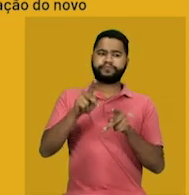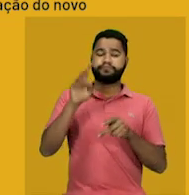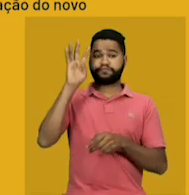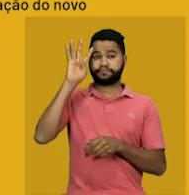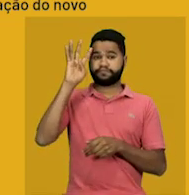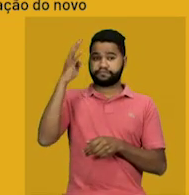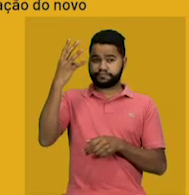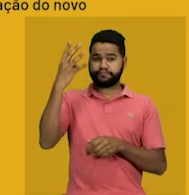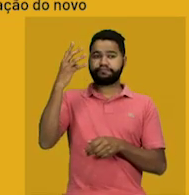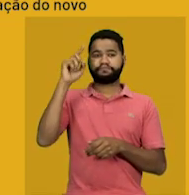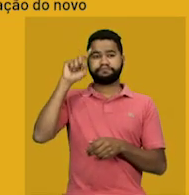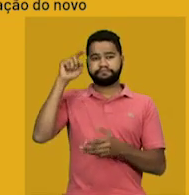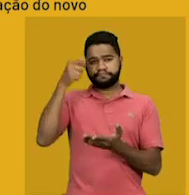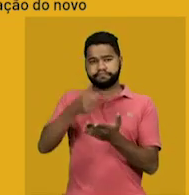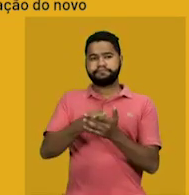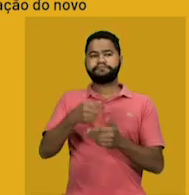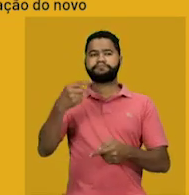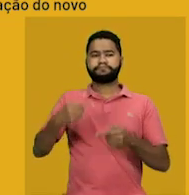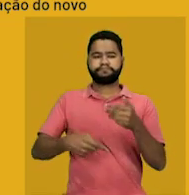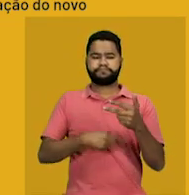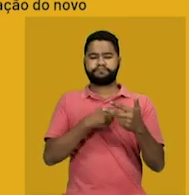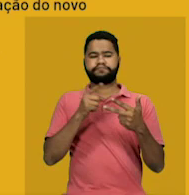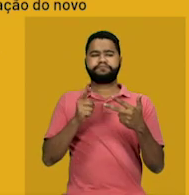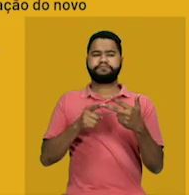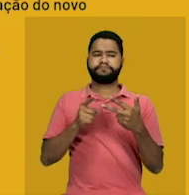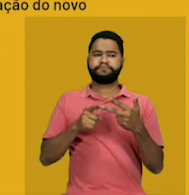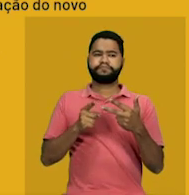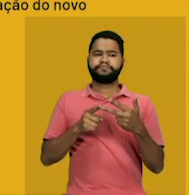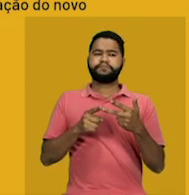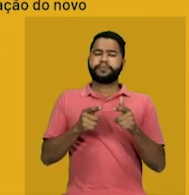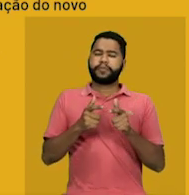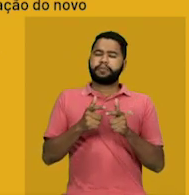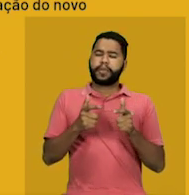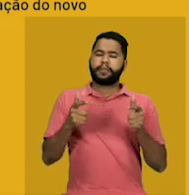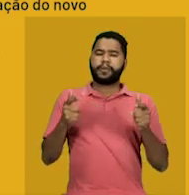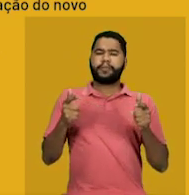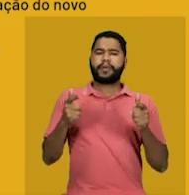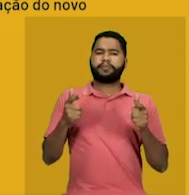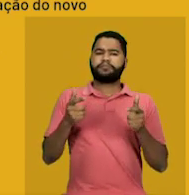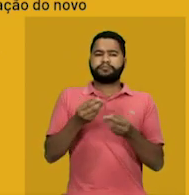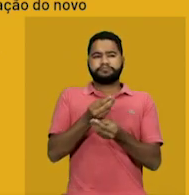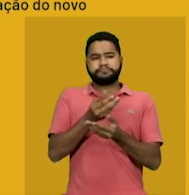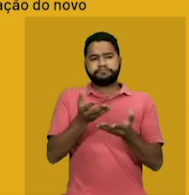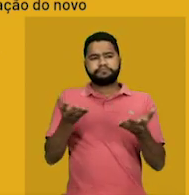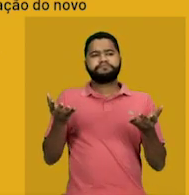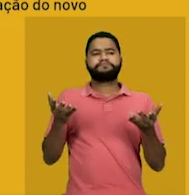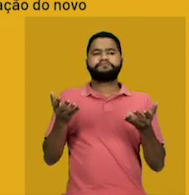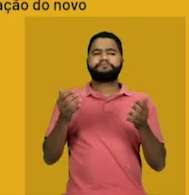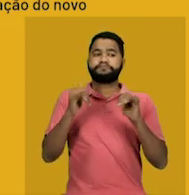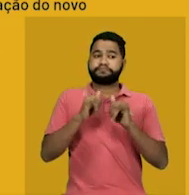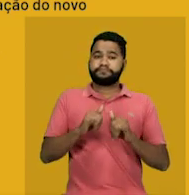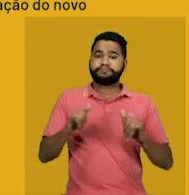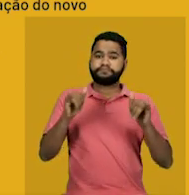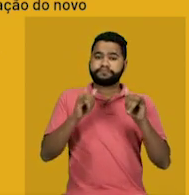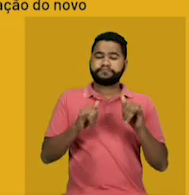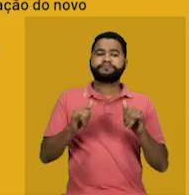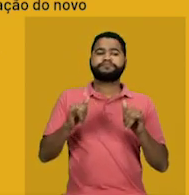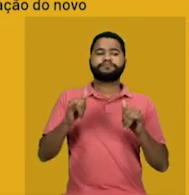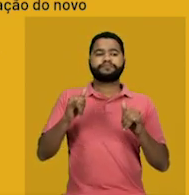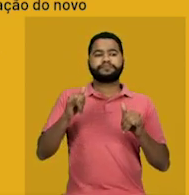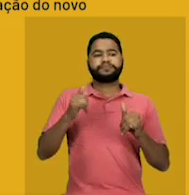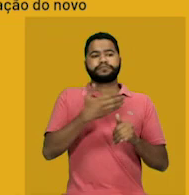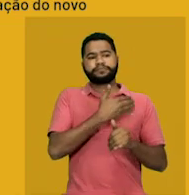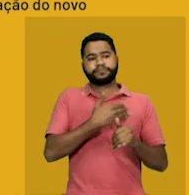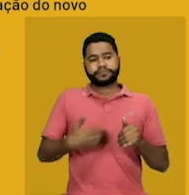nas decisões políticas, letra C, aumentar a oferta de informações públicas